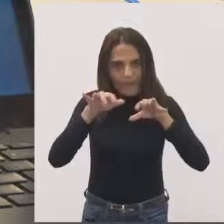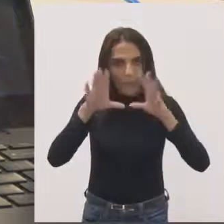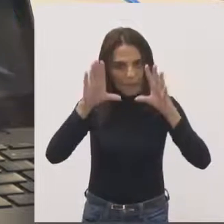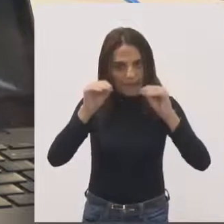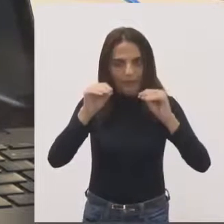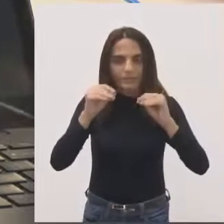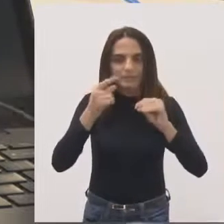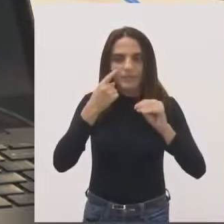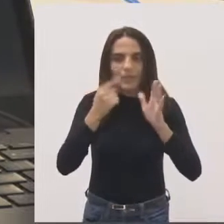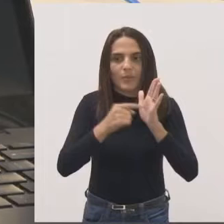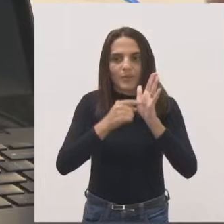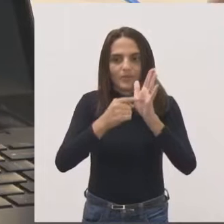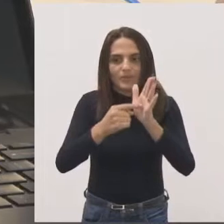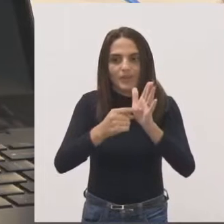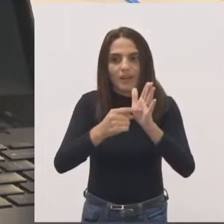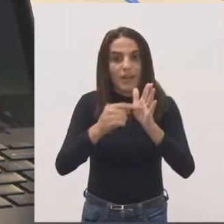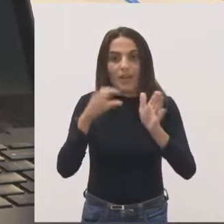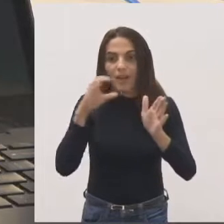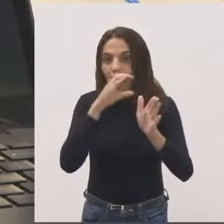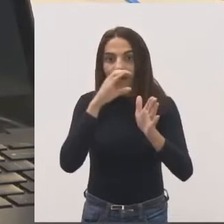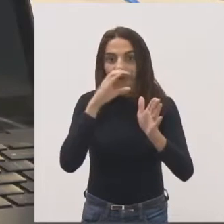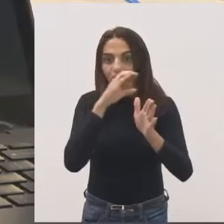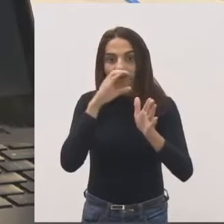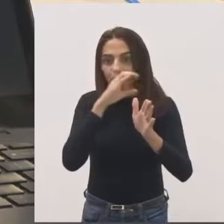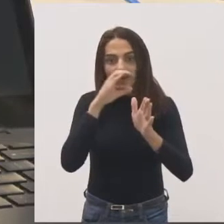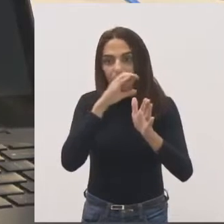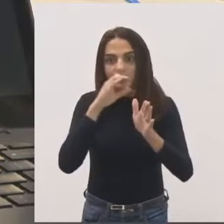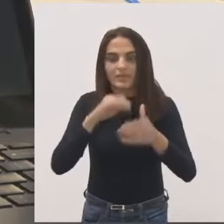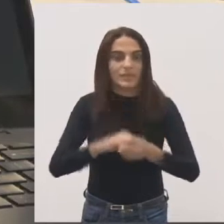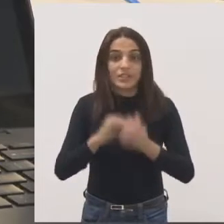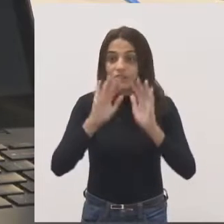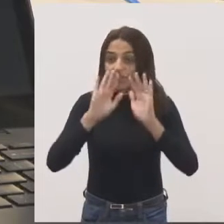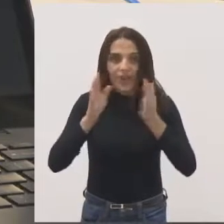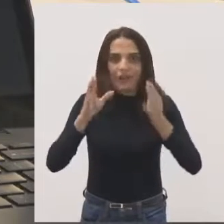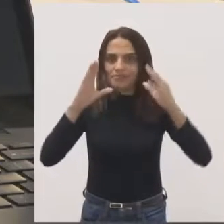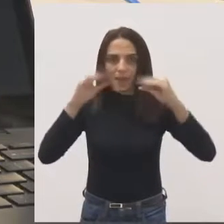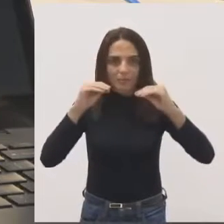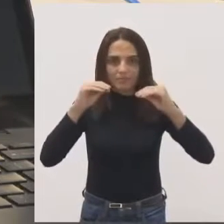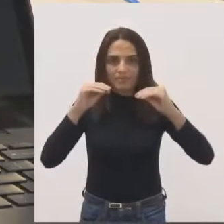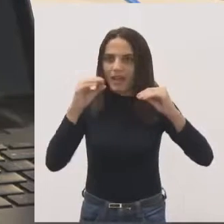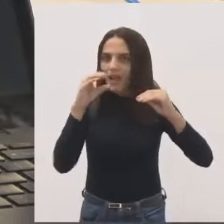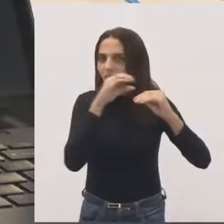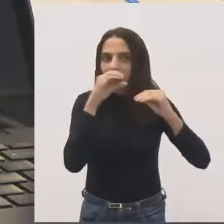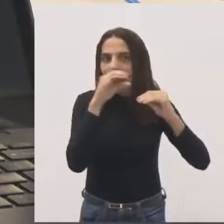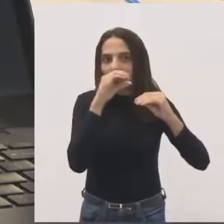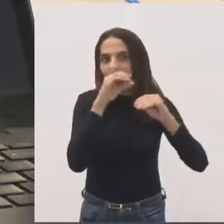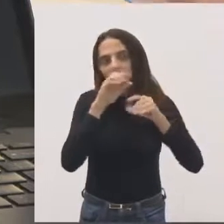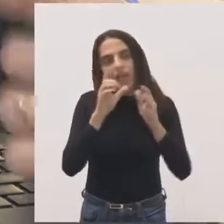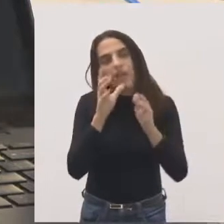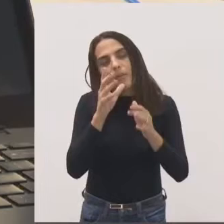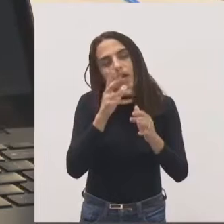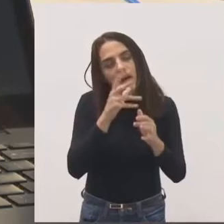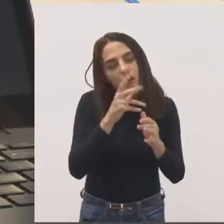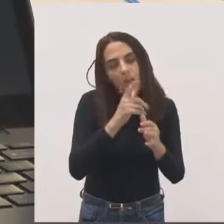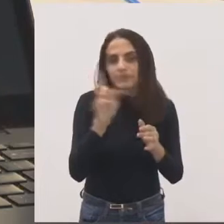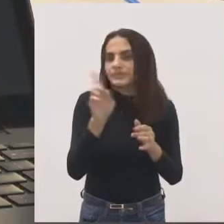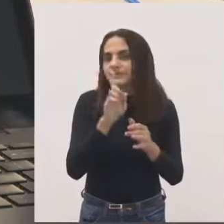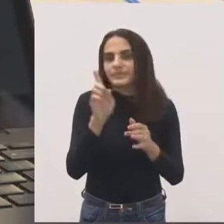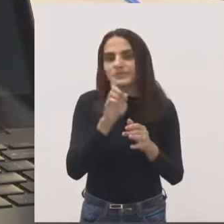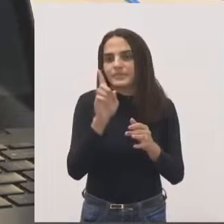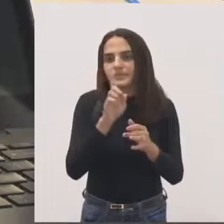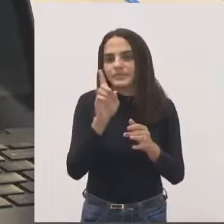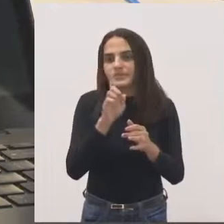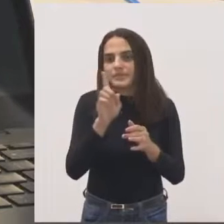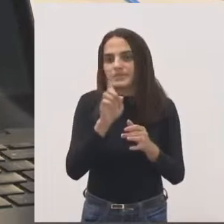para vocês com a velocidade dele, como ele é rápido. Então, ó, ele já desligou, não fica demorando 1000 anos